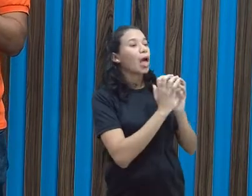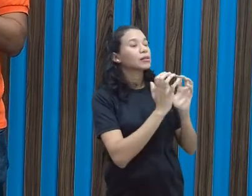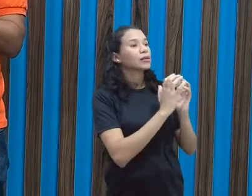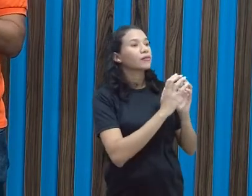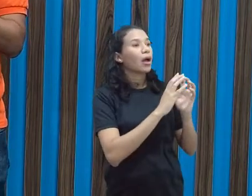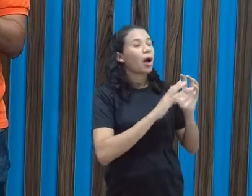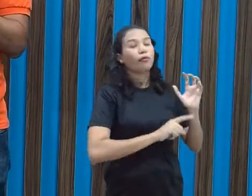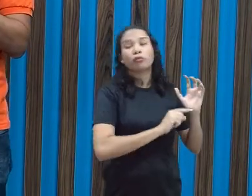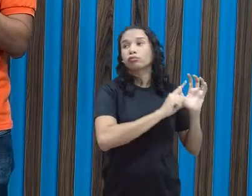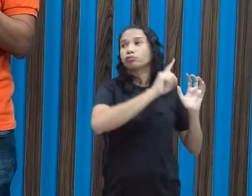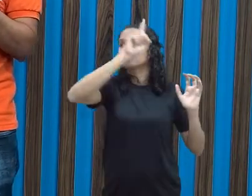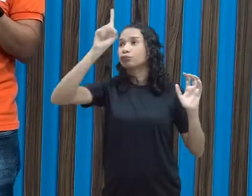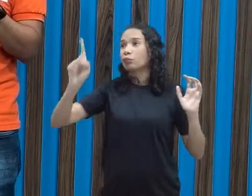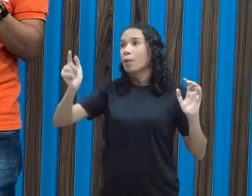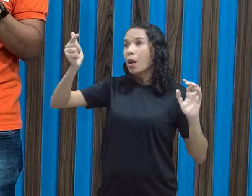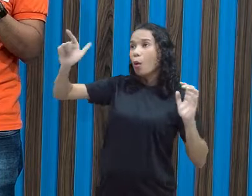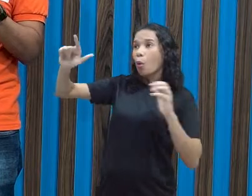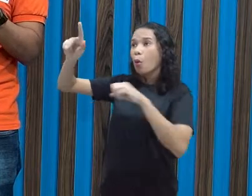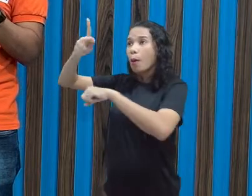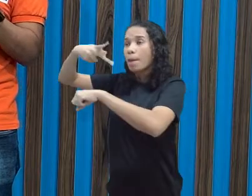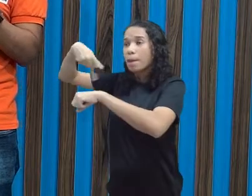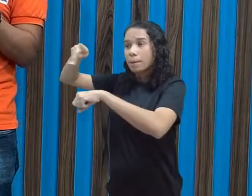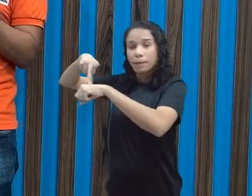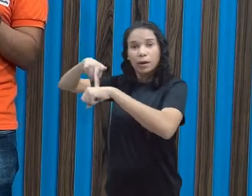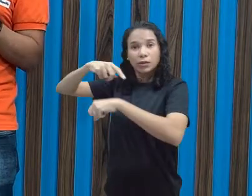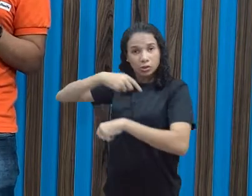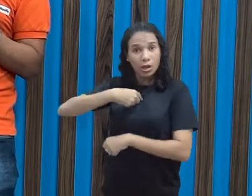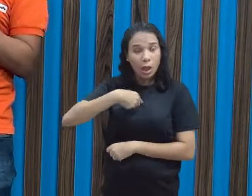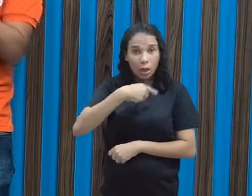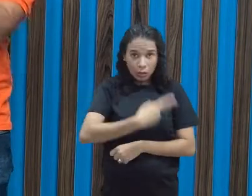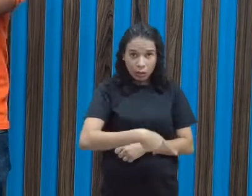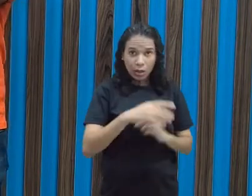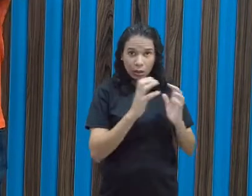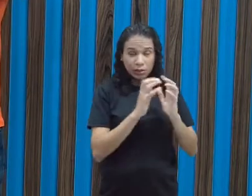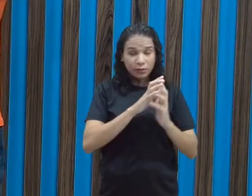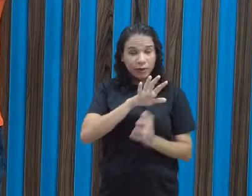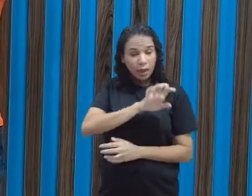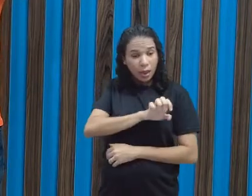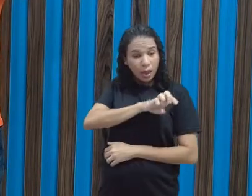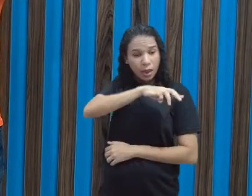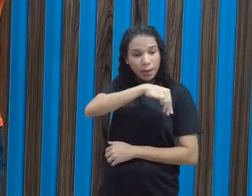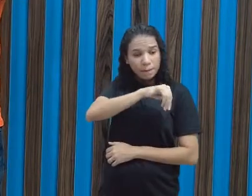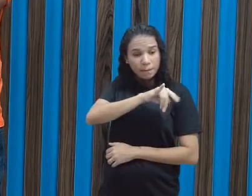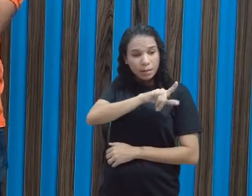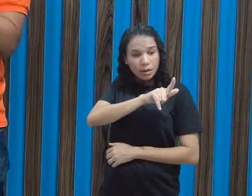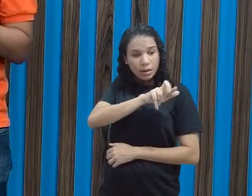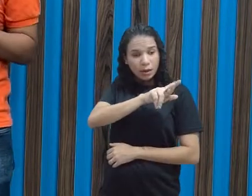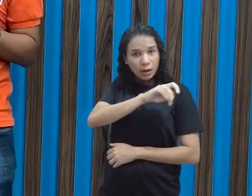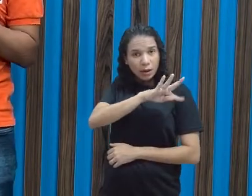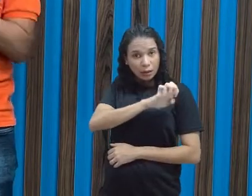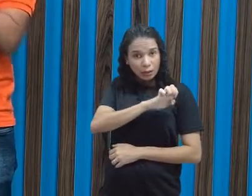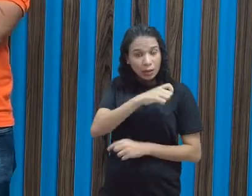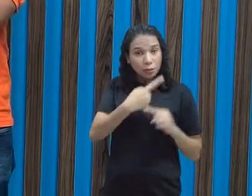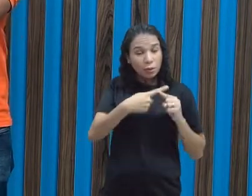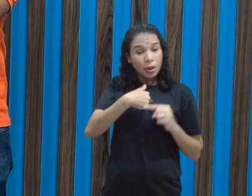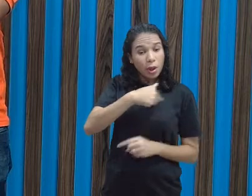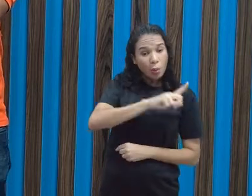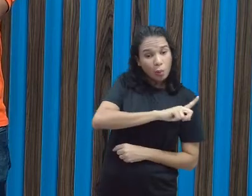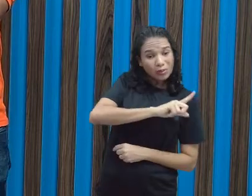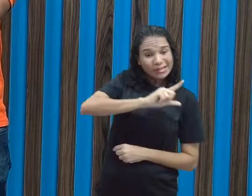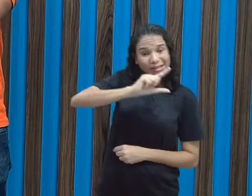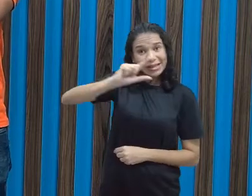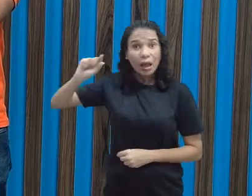outro país, eu estou para o Recife sendo um emigrante. Eu estou saindo de Recife, estou